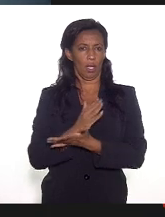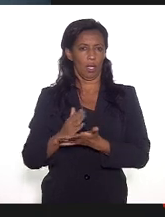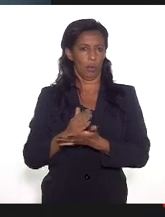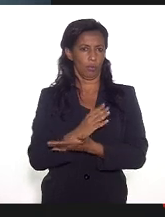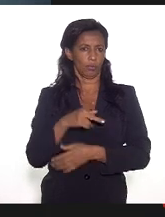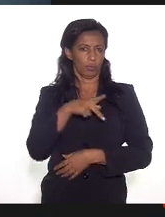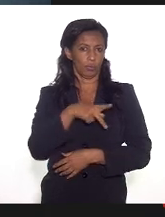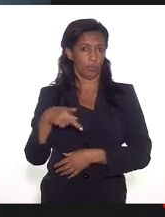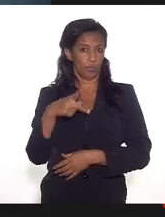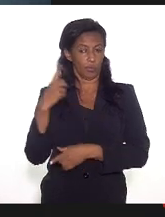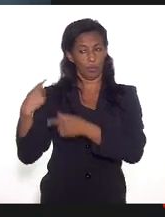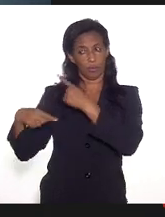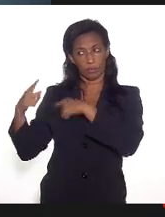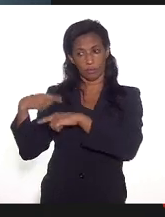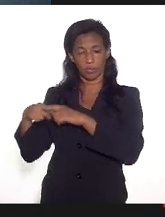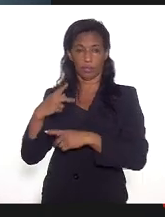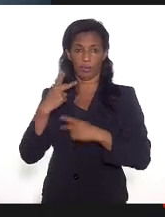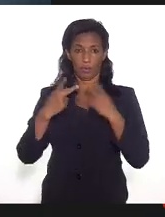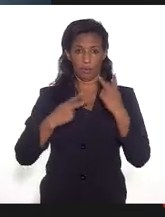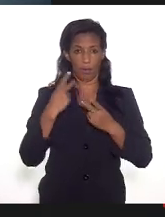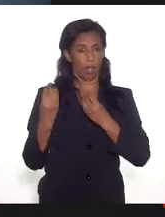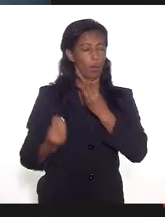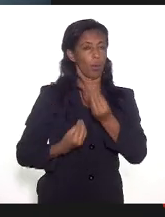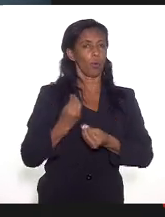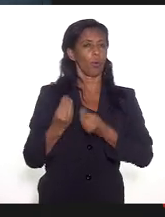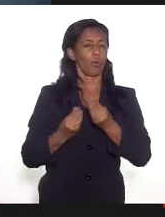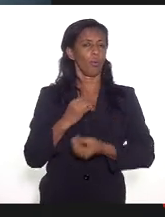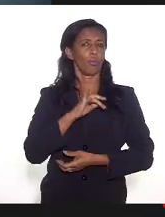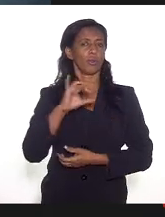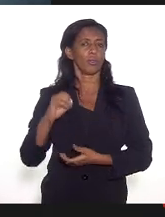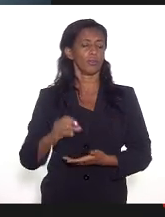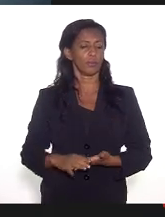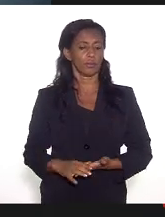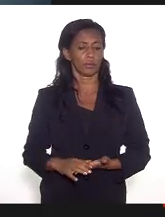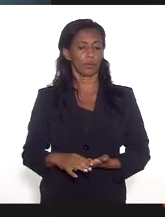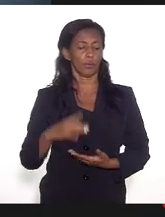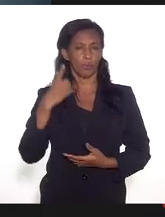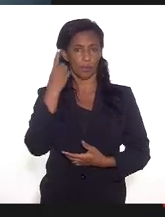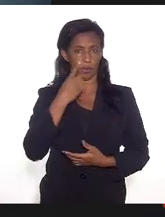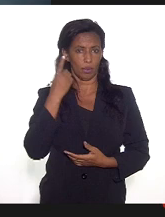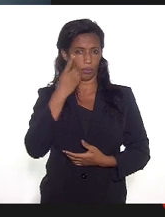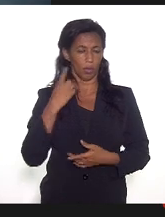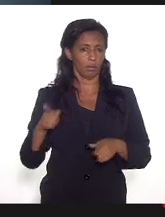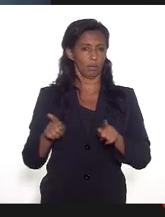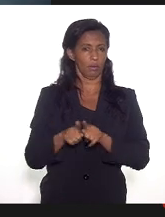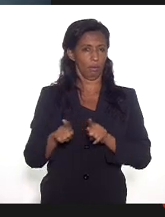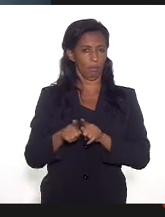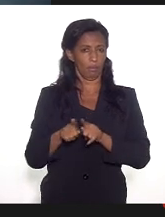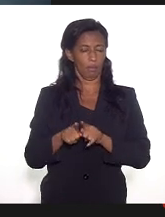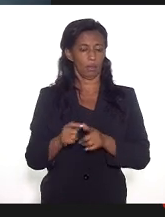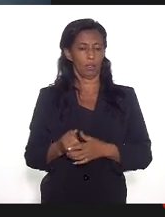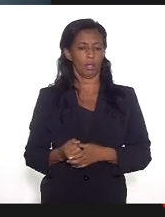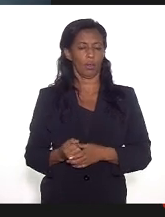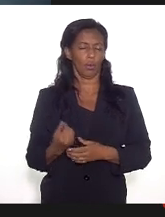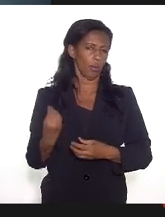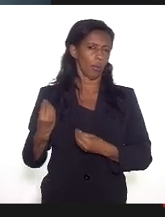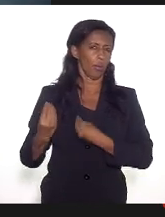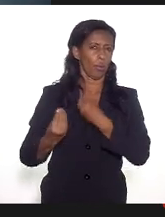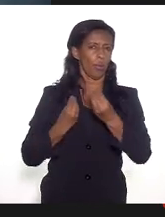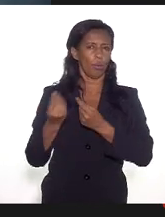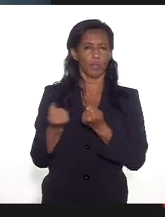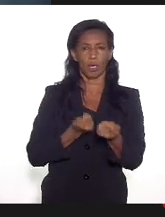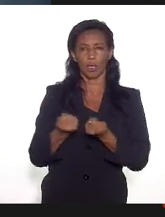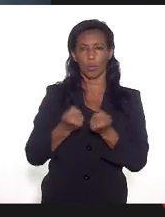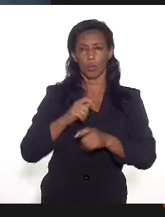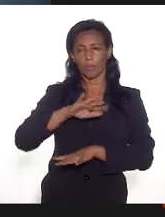professores que nos antecedeu aqui na fala, foi como isso, né? E aí o deputado Valdec também colocou, como é que a